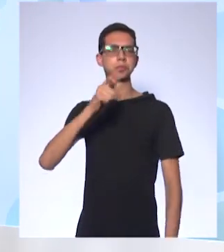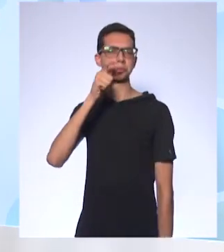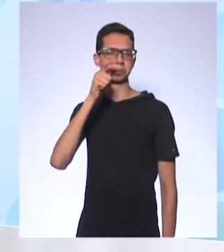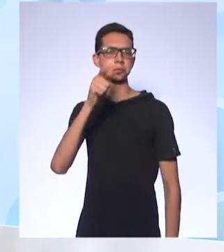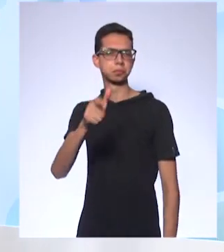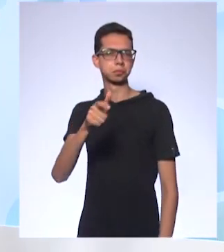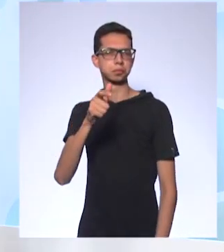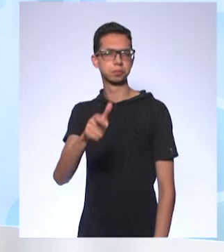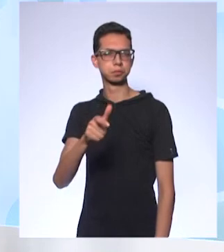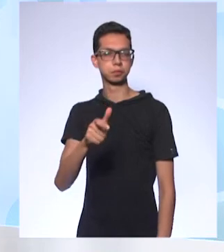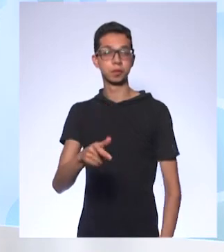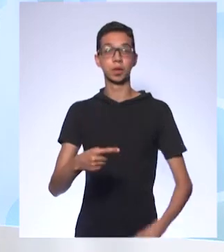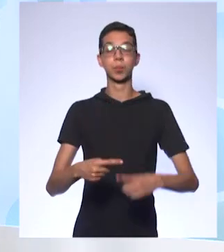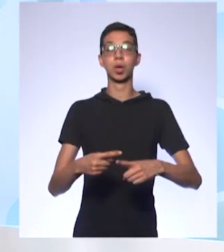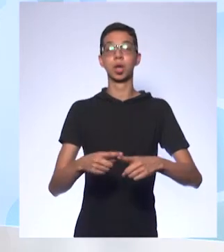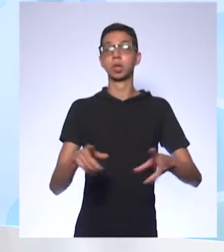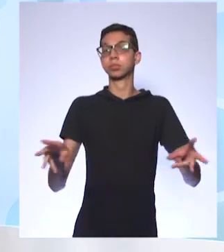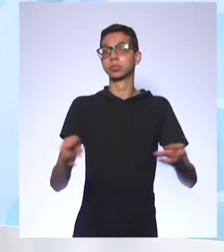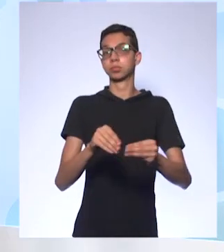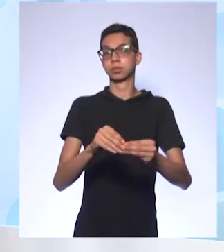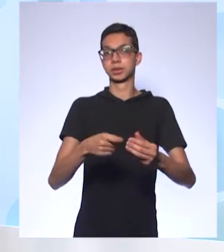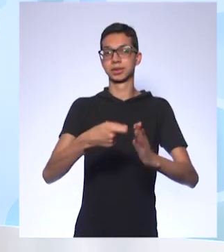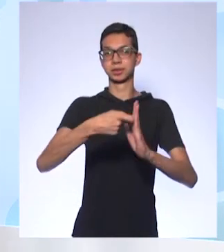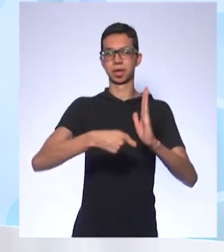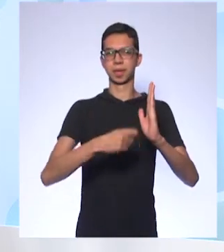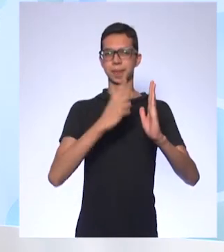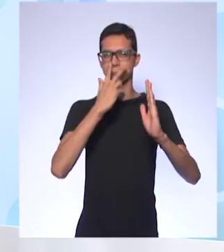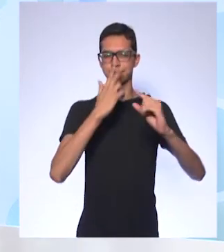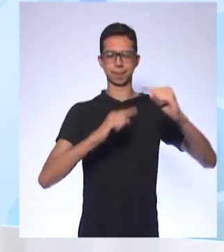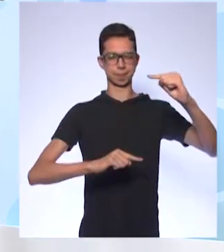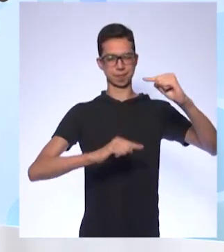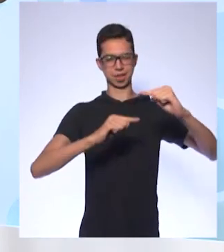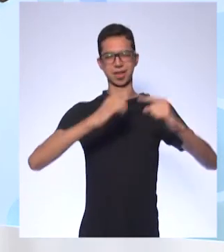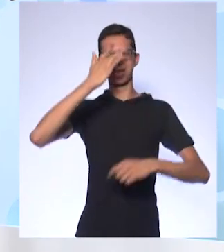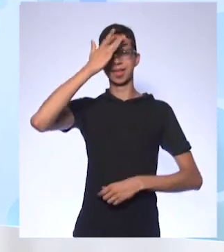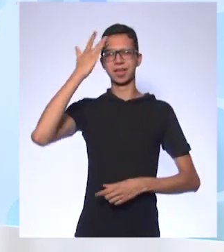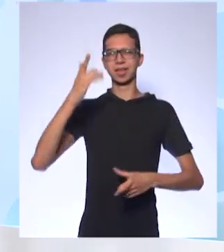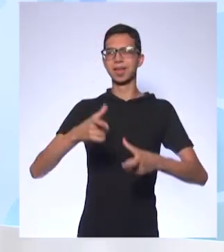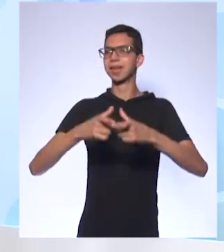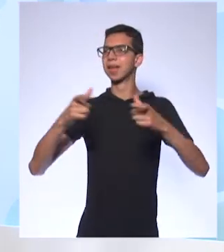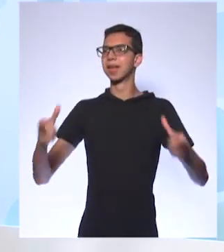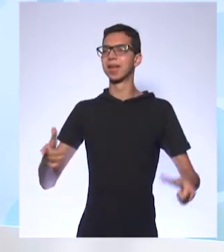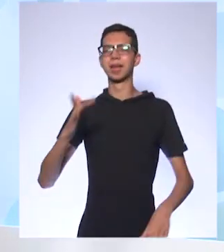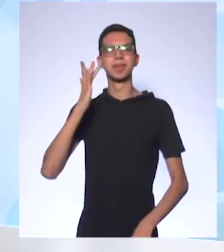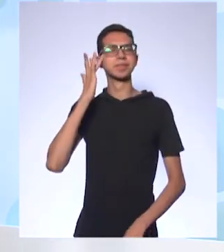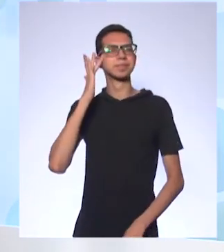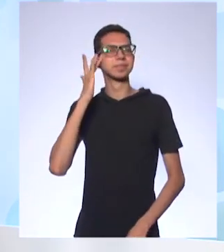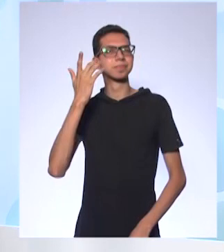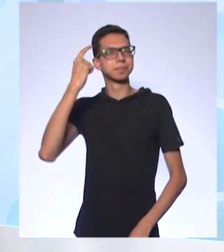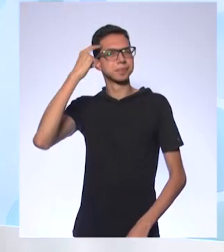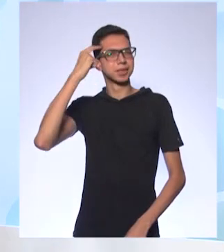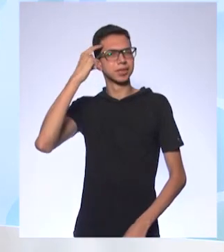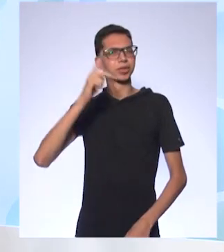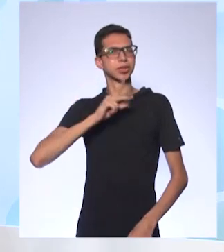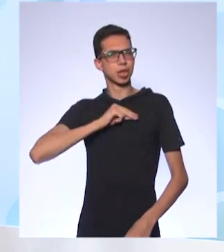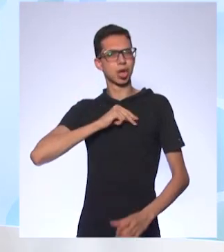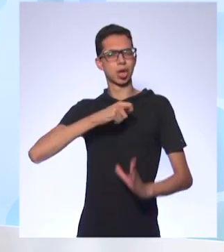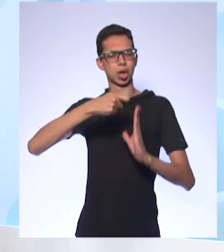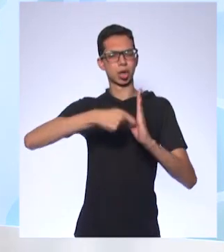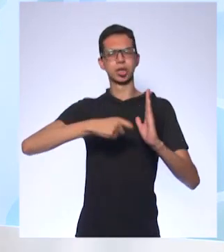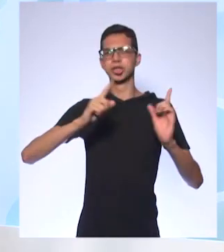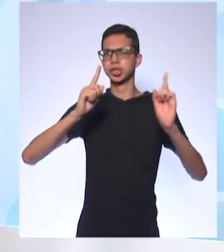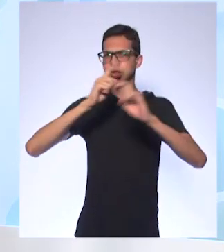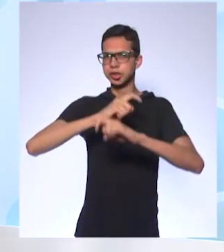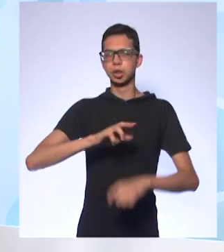muito pequeno. Talvez alguém possa pensar, os textos grandes são mais difíceis. Não é bem isso,